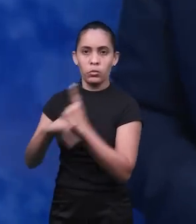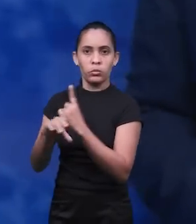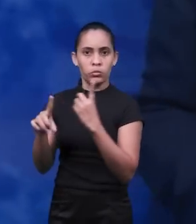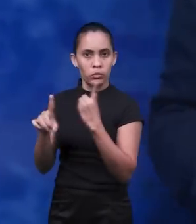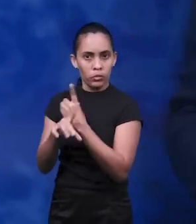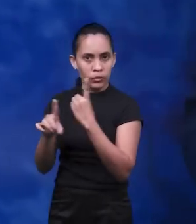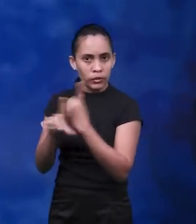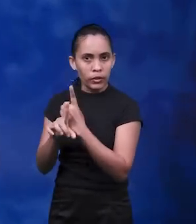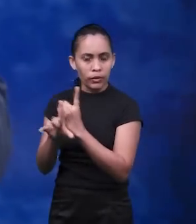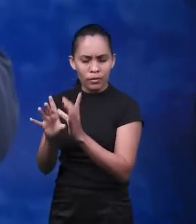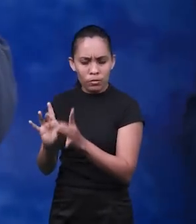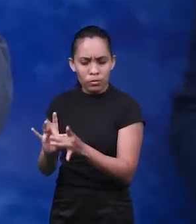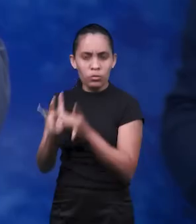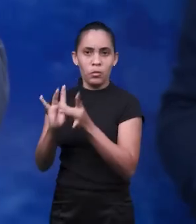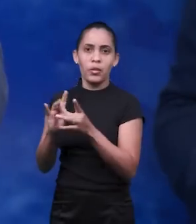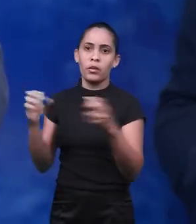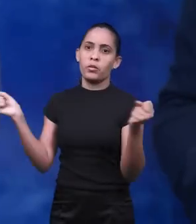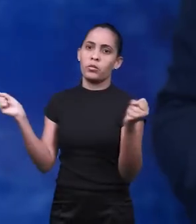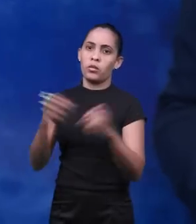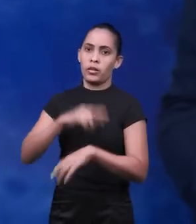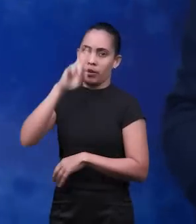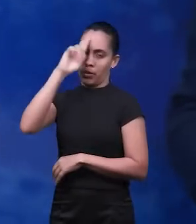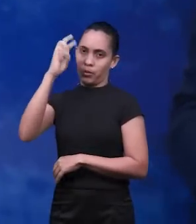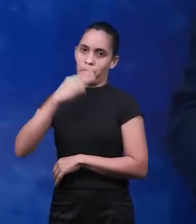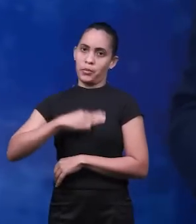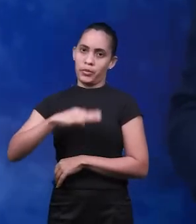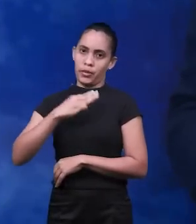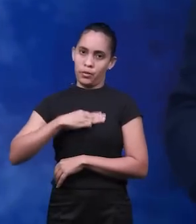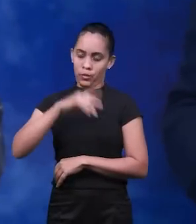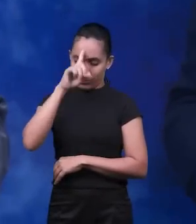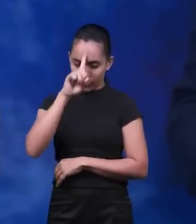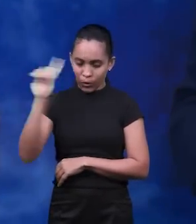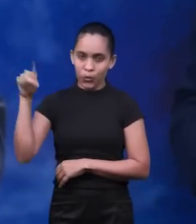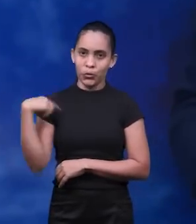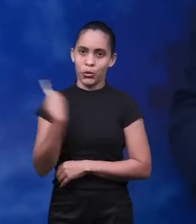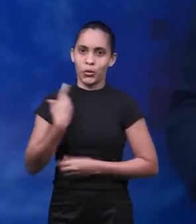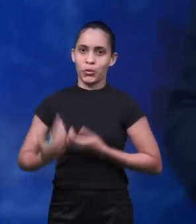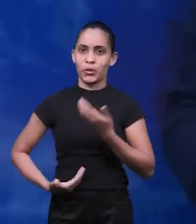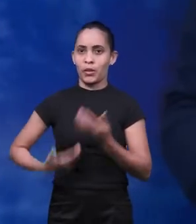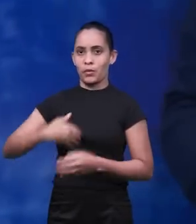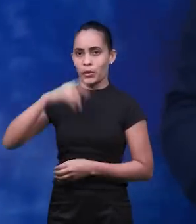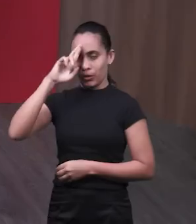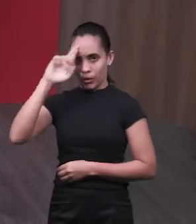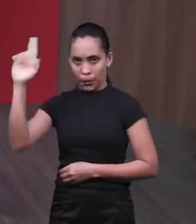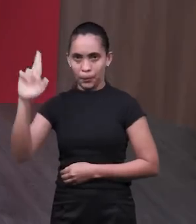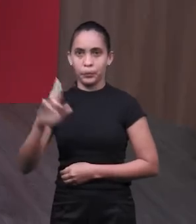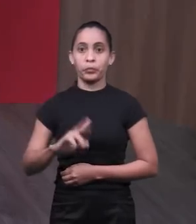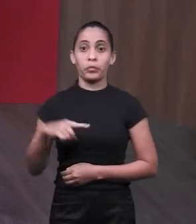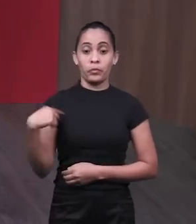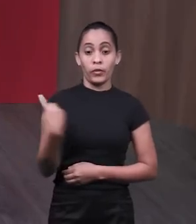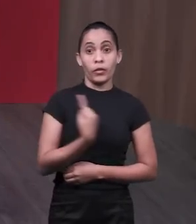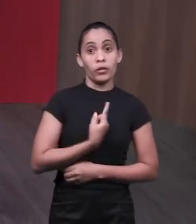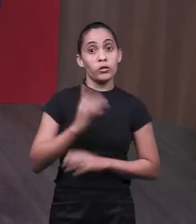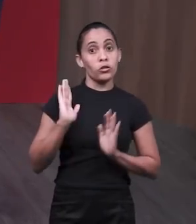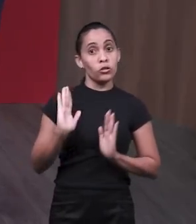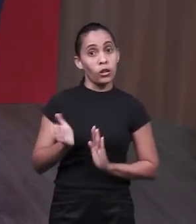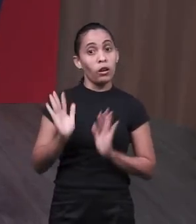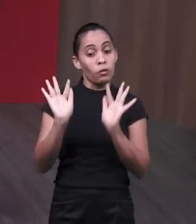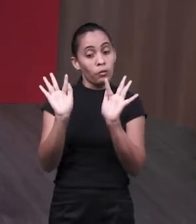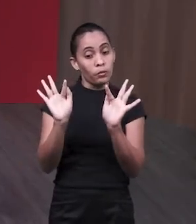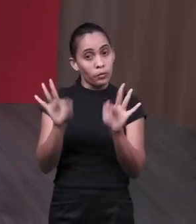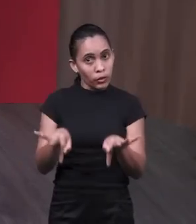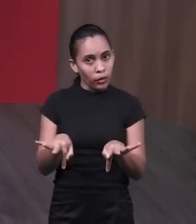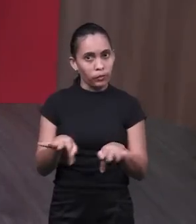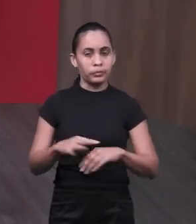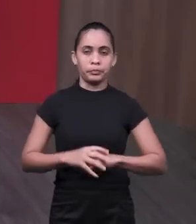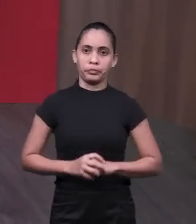com a doutrina. E glórias a Deus pela misericórdia do Senhor. Amém. Nós estamos servindo a Ele. Amém. Nós estamos chegando ao